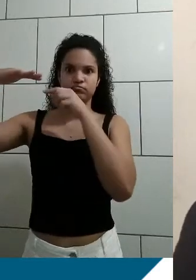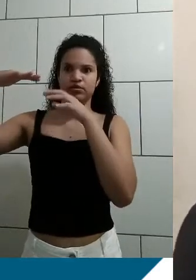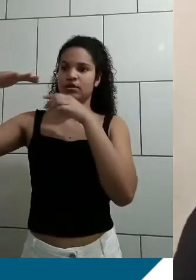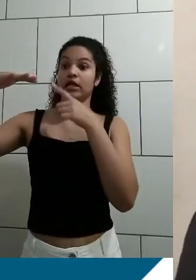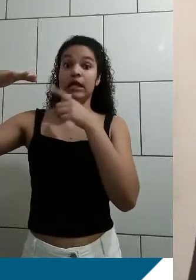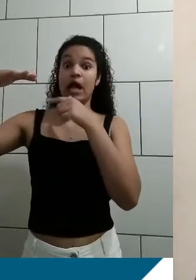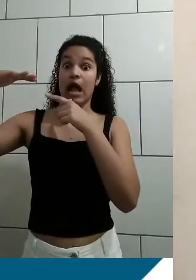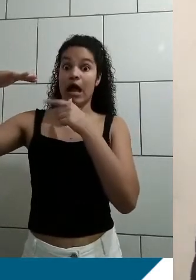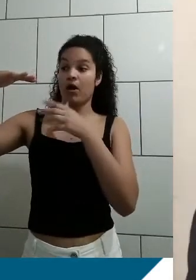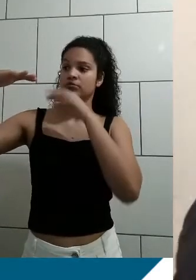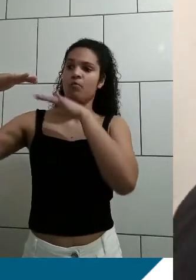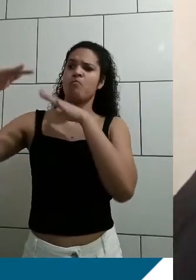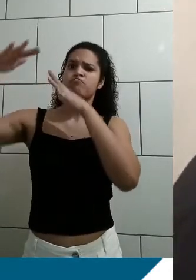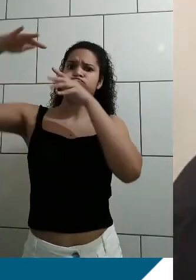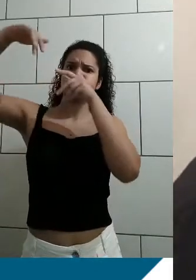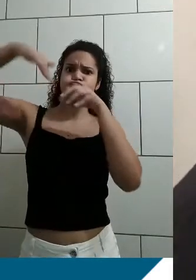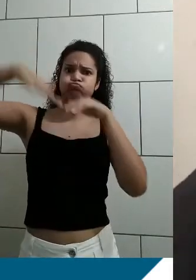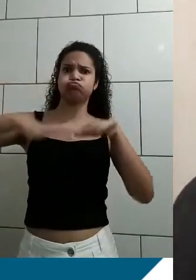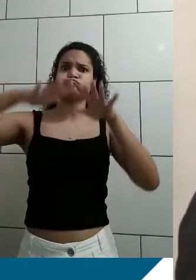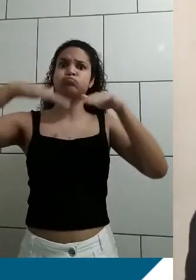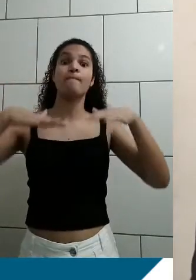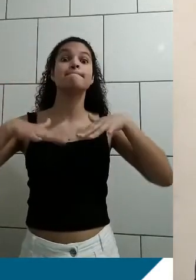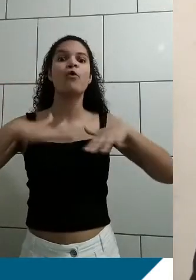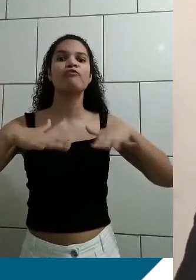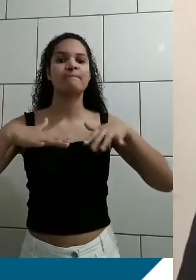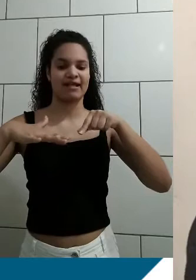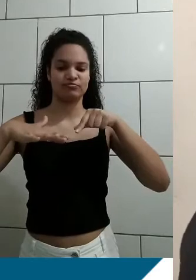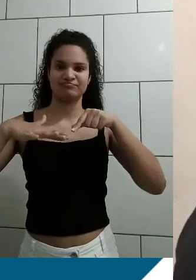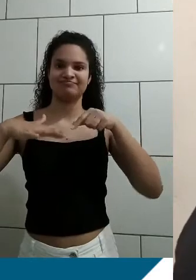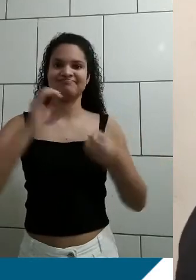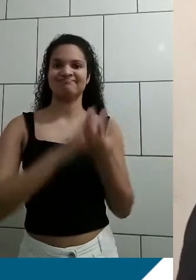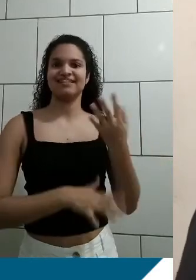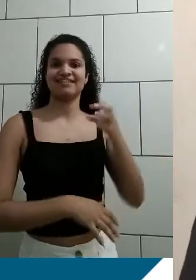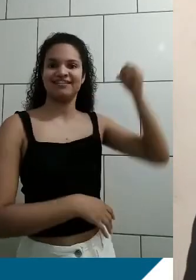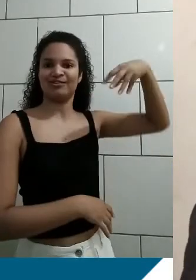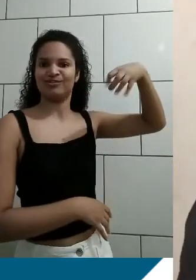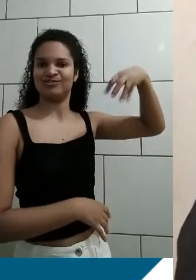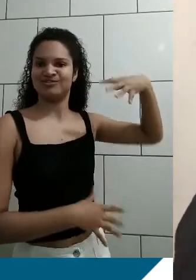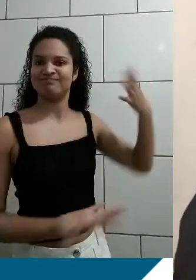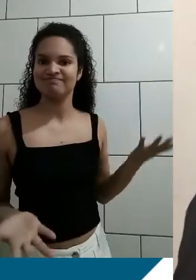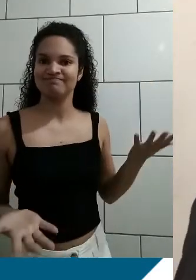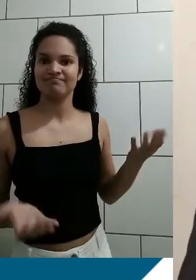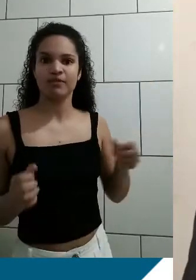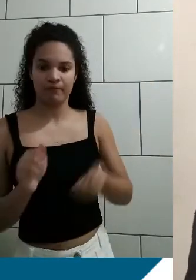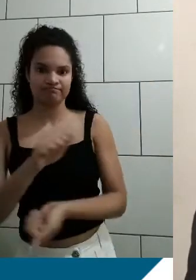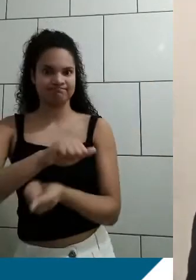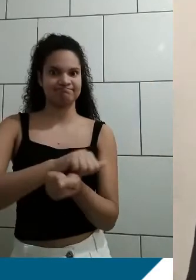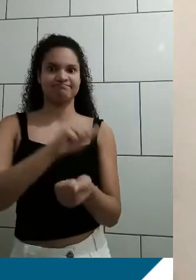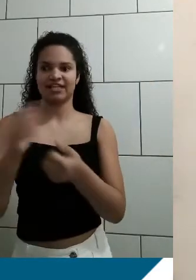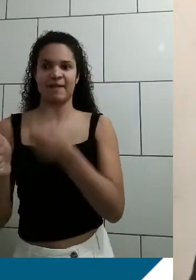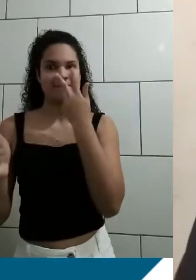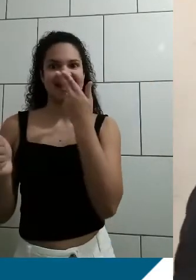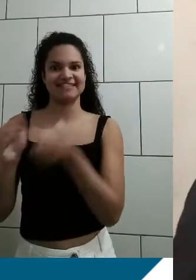Então repare que é um processo de conversão. Quando eu falo do funcionamento de uma pilha, basicamente